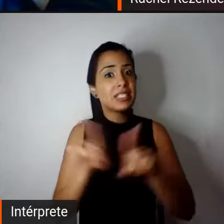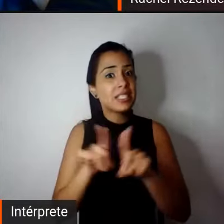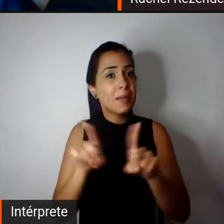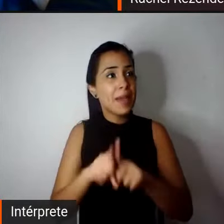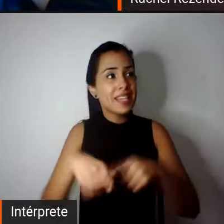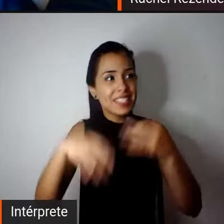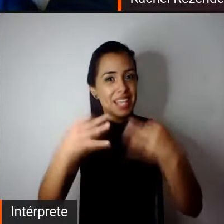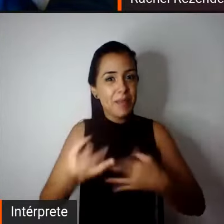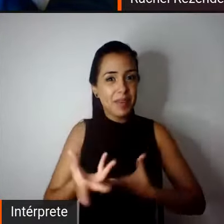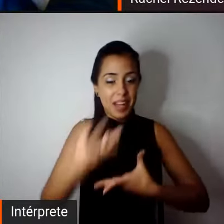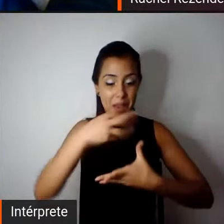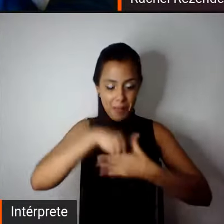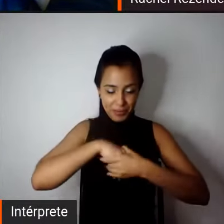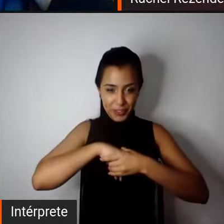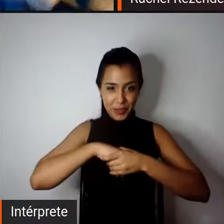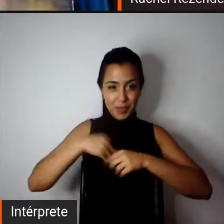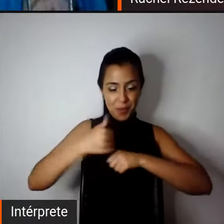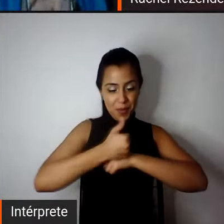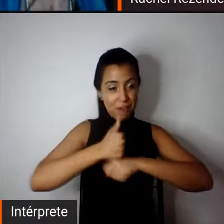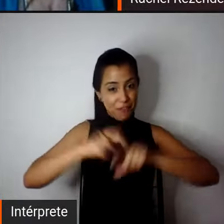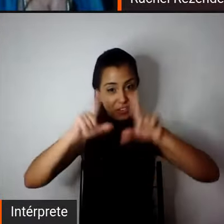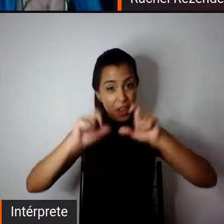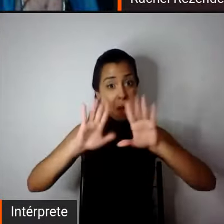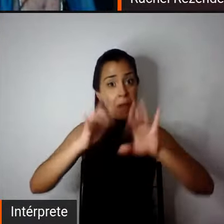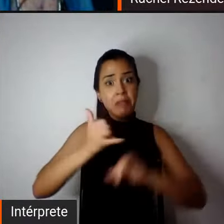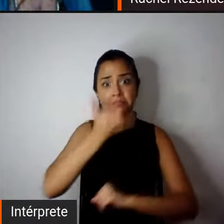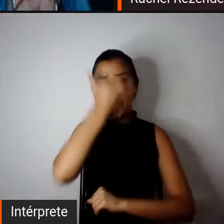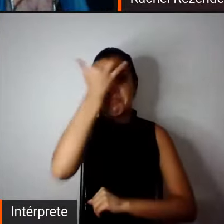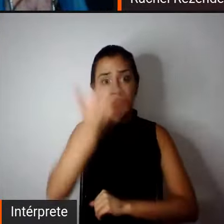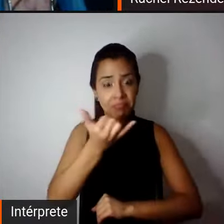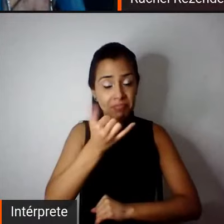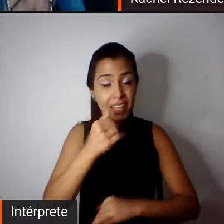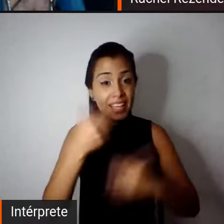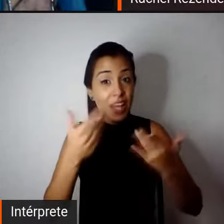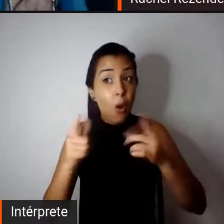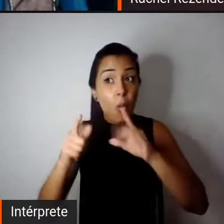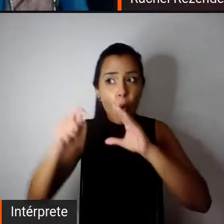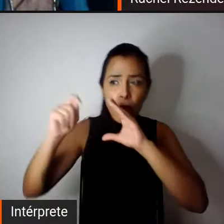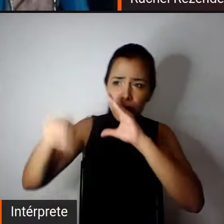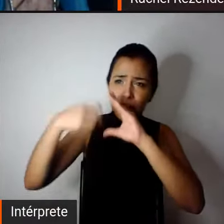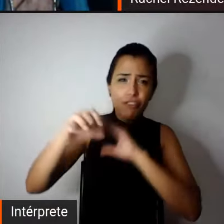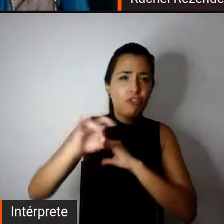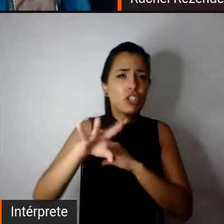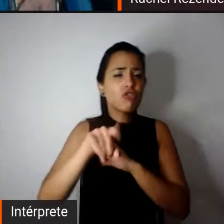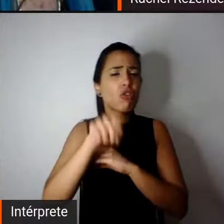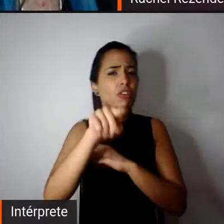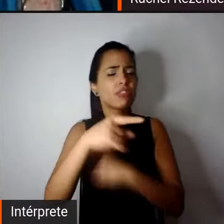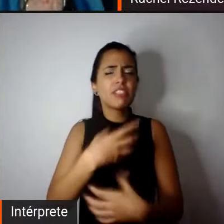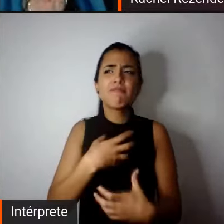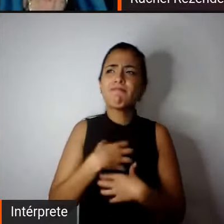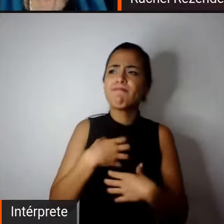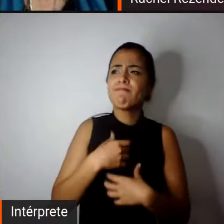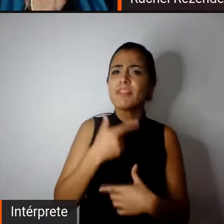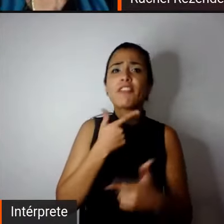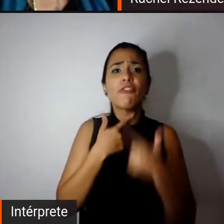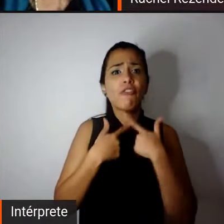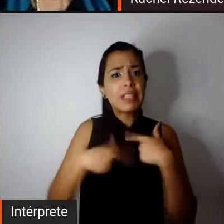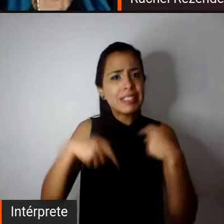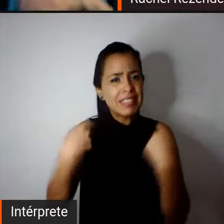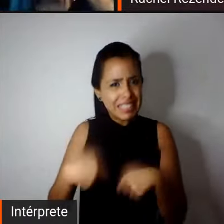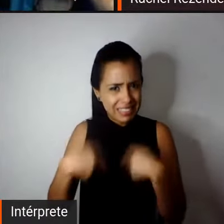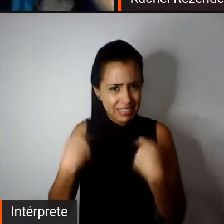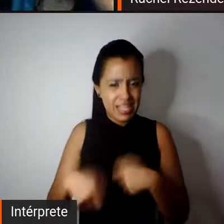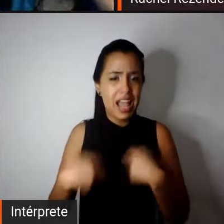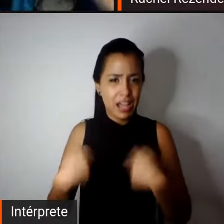acidental. E que o vídeo foi uma necessidade que você teve, né?